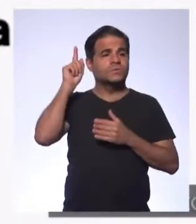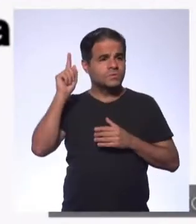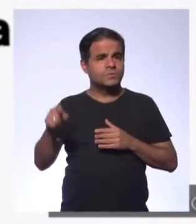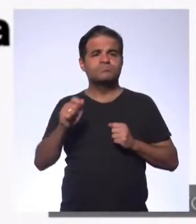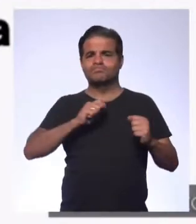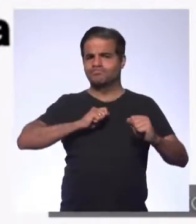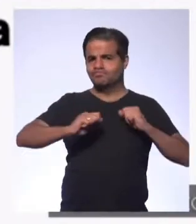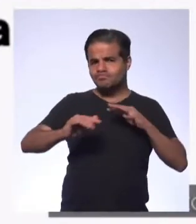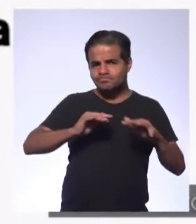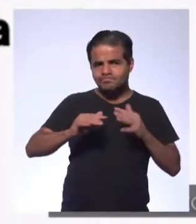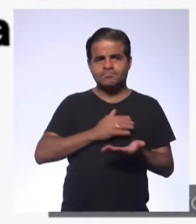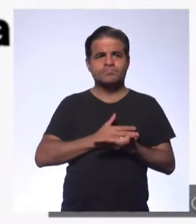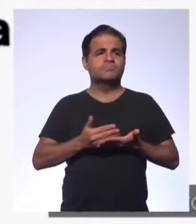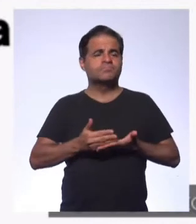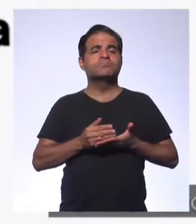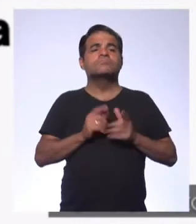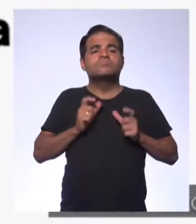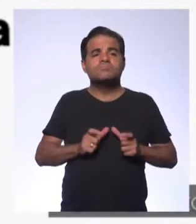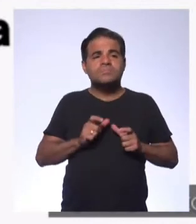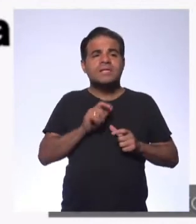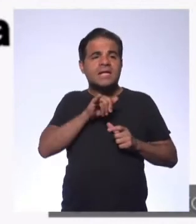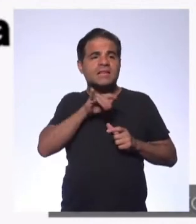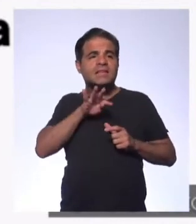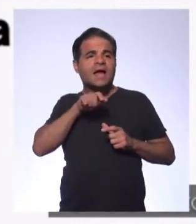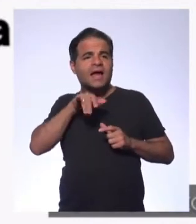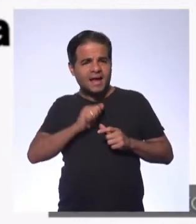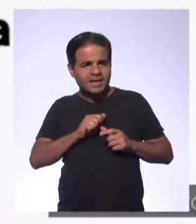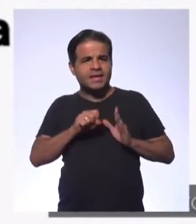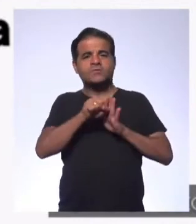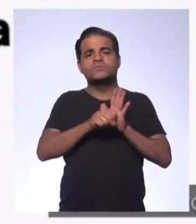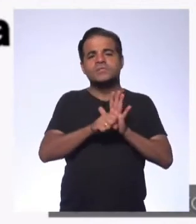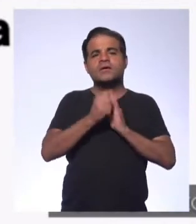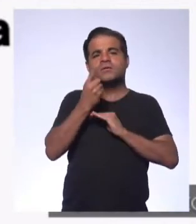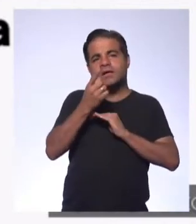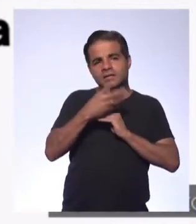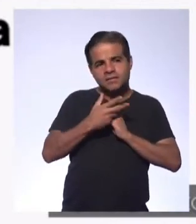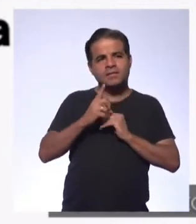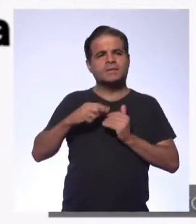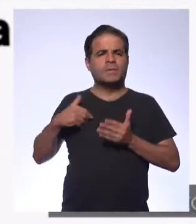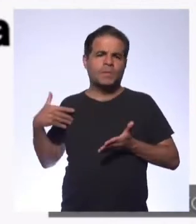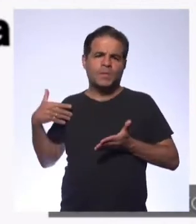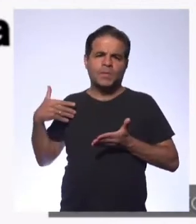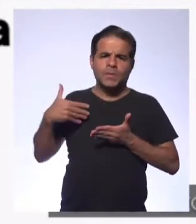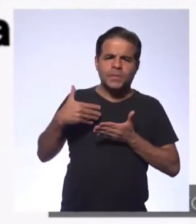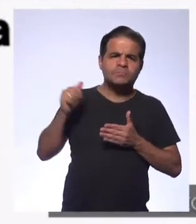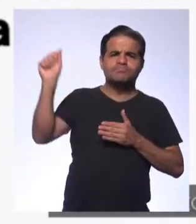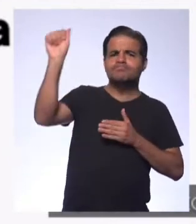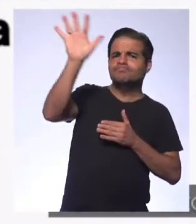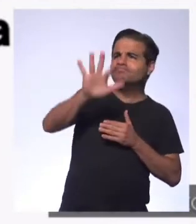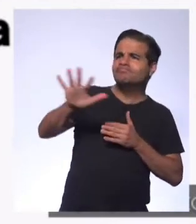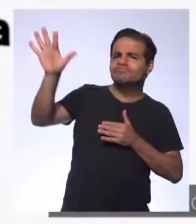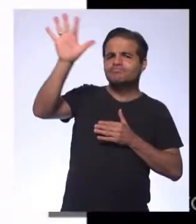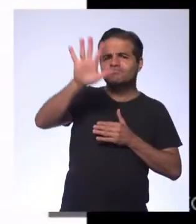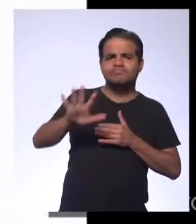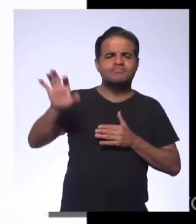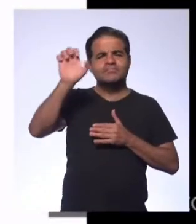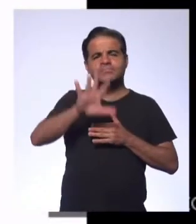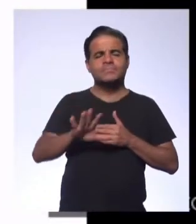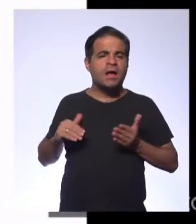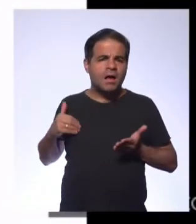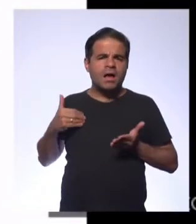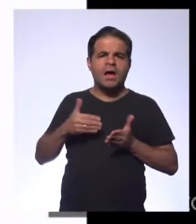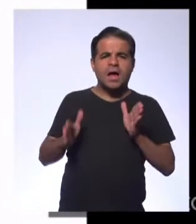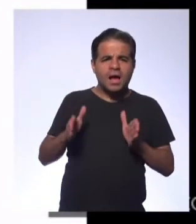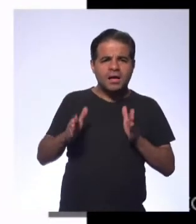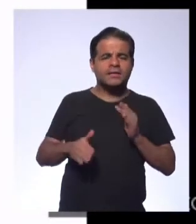um movimento que se iniciou na Península Itálica no século XIV e se estendeu por toda a Europa até o século XVII.